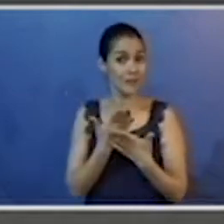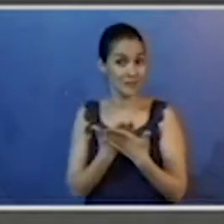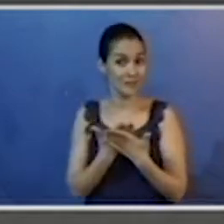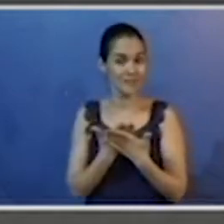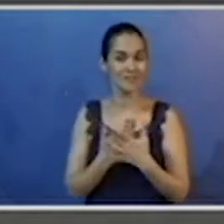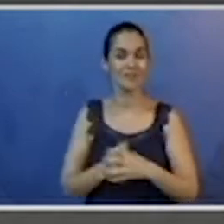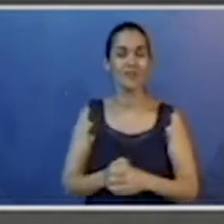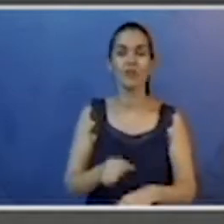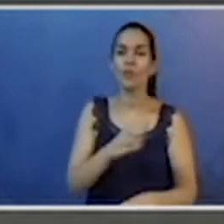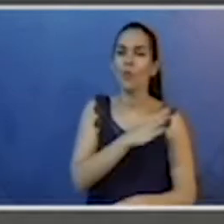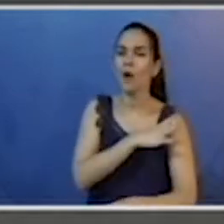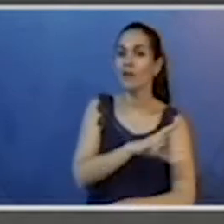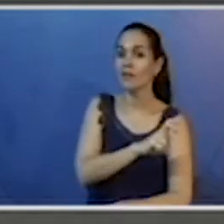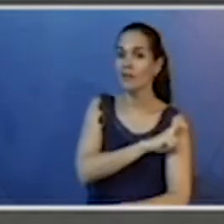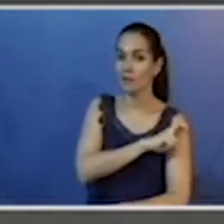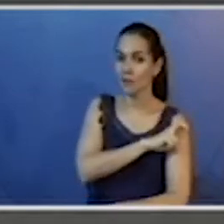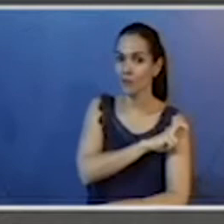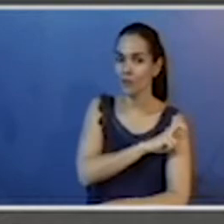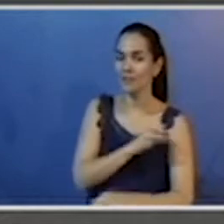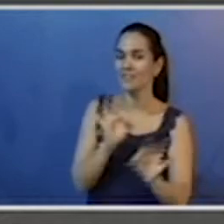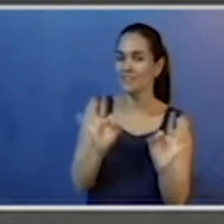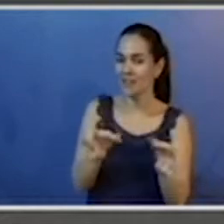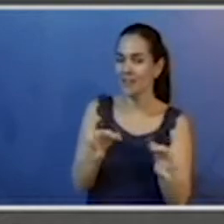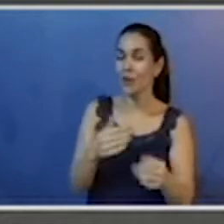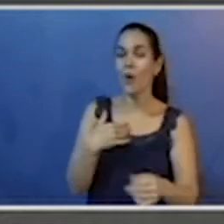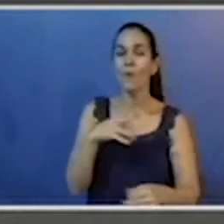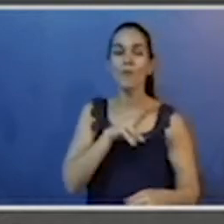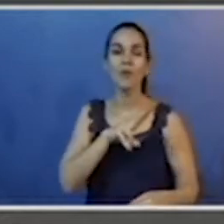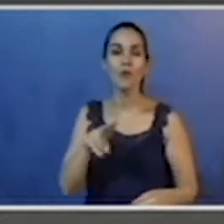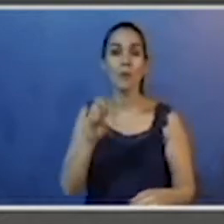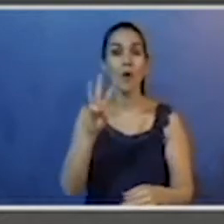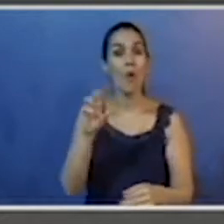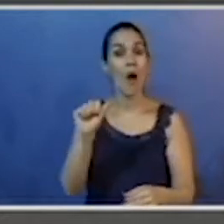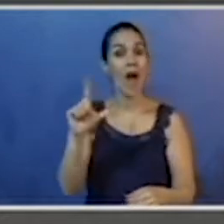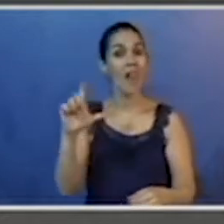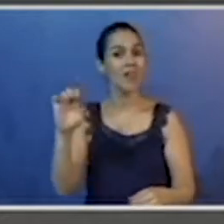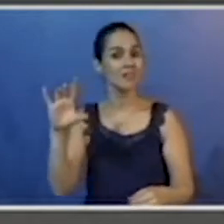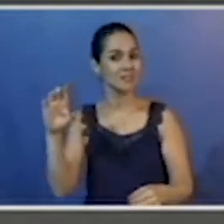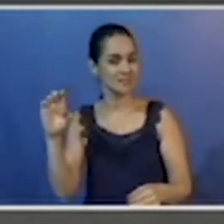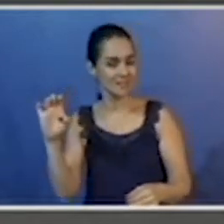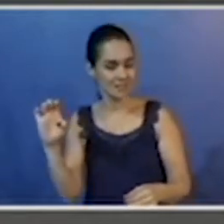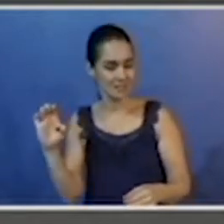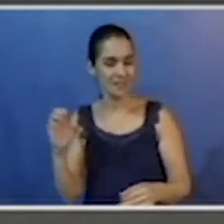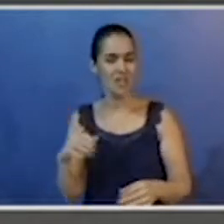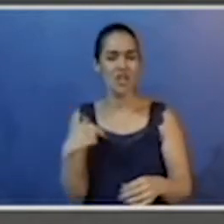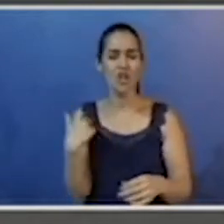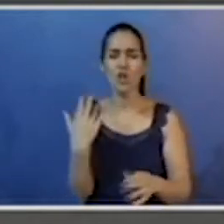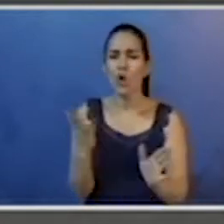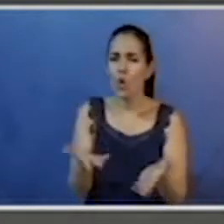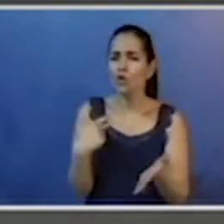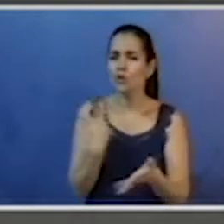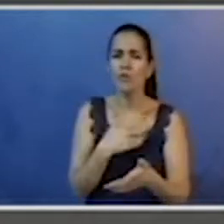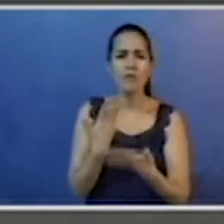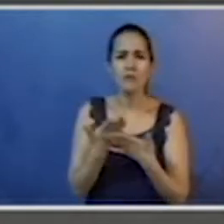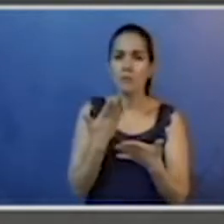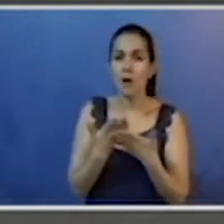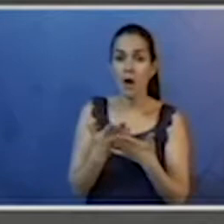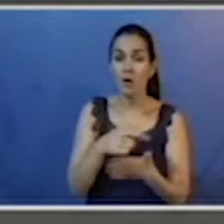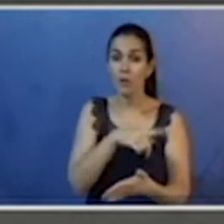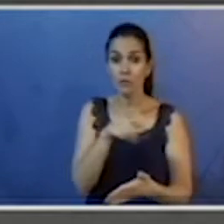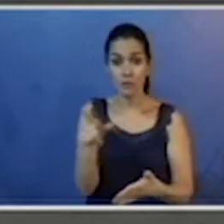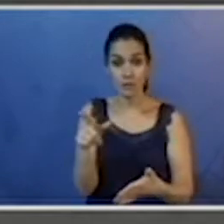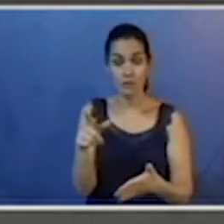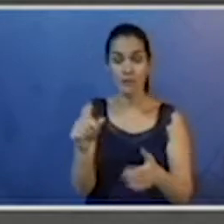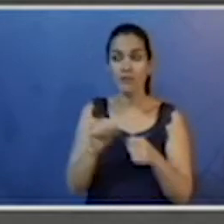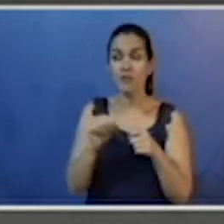do terceiro quarto e quinto ano certo o meu nome é Wallace Rodrigues E hoje nós vamos fazer uma aula em que a gente vai